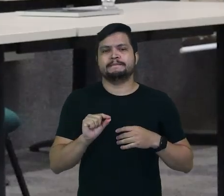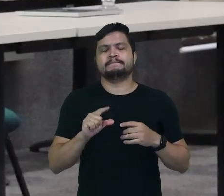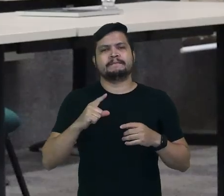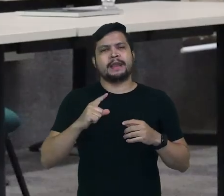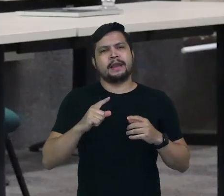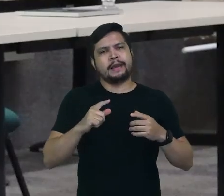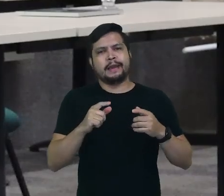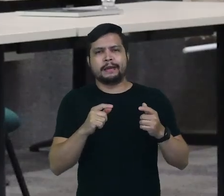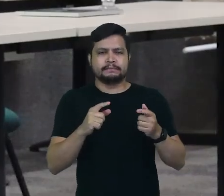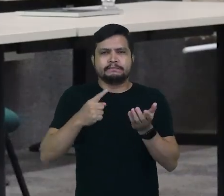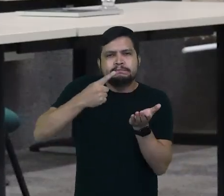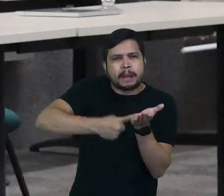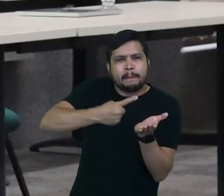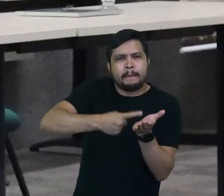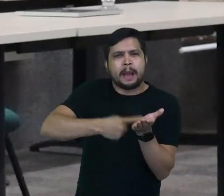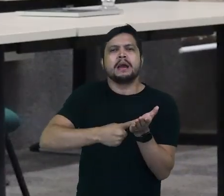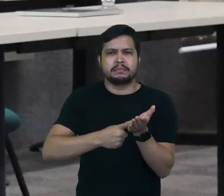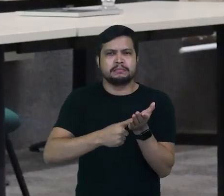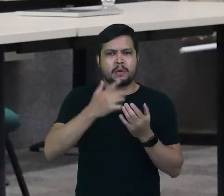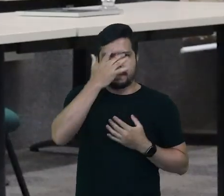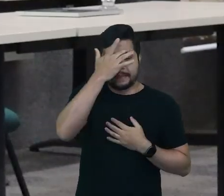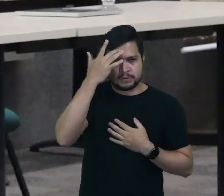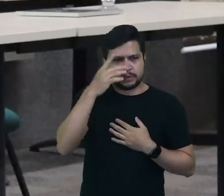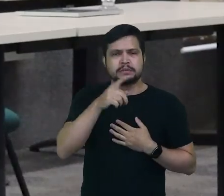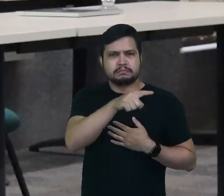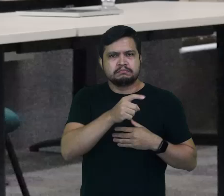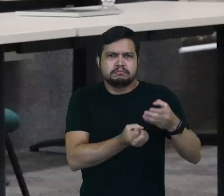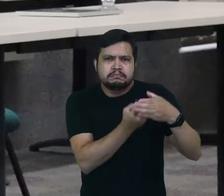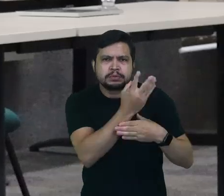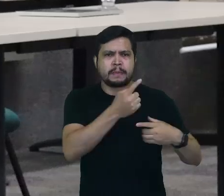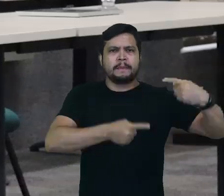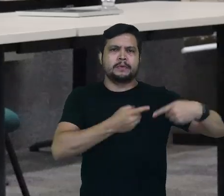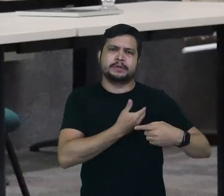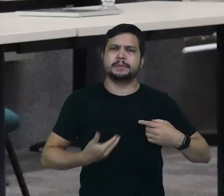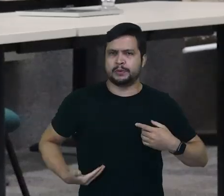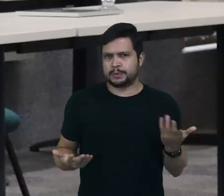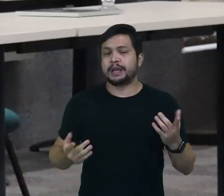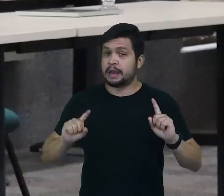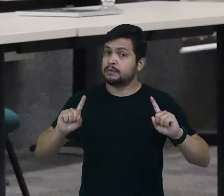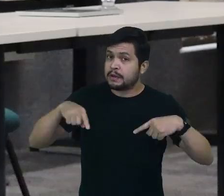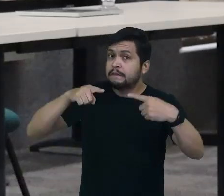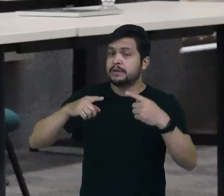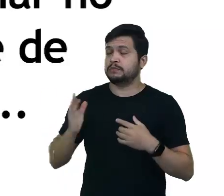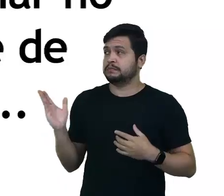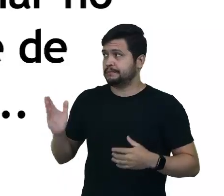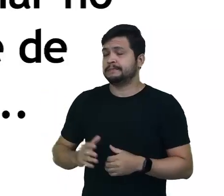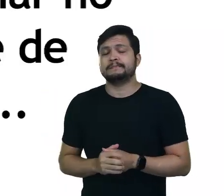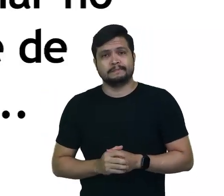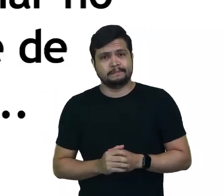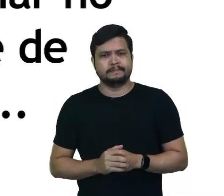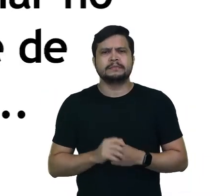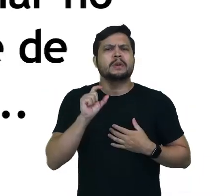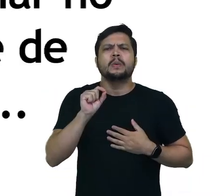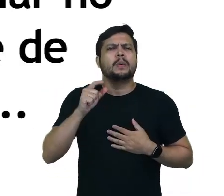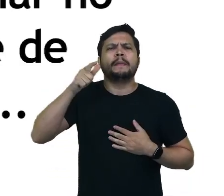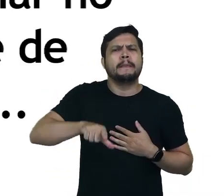políticas públicas. Isso aqui é desafio. É para deixar desconfortável mesmo, mas aqui tem uma oportunidade, né? Bom,